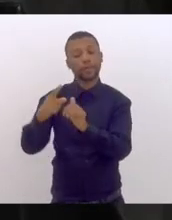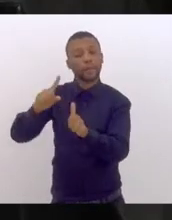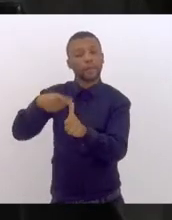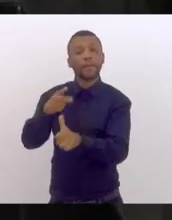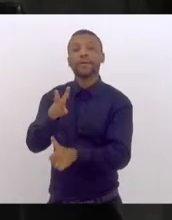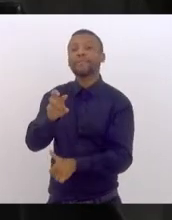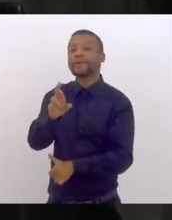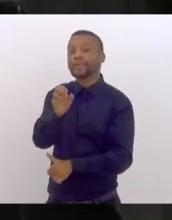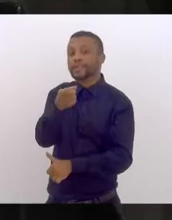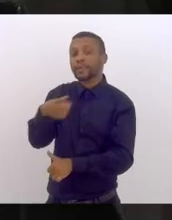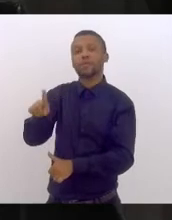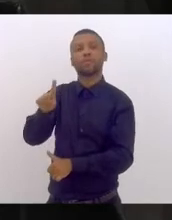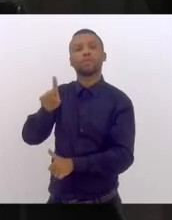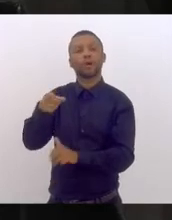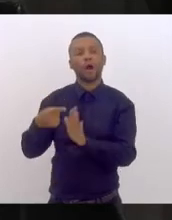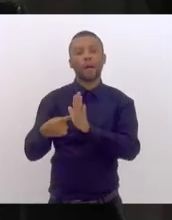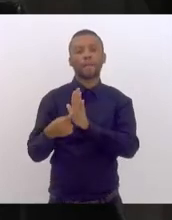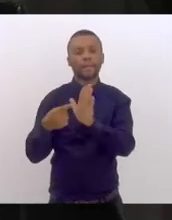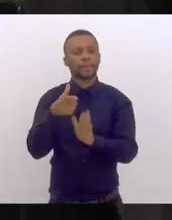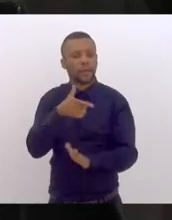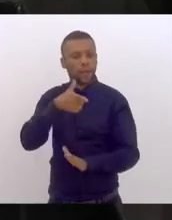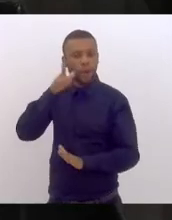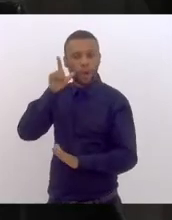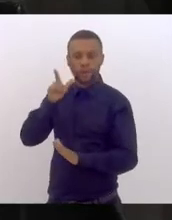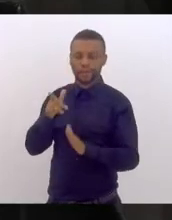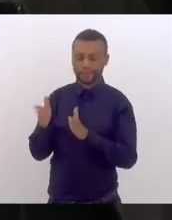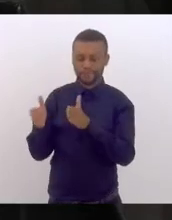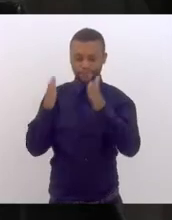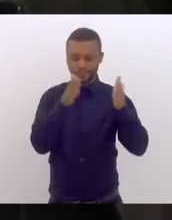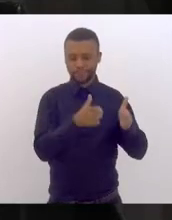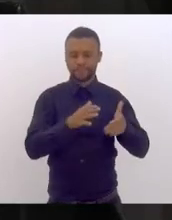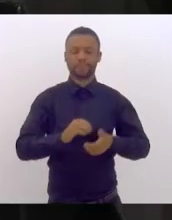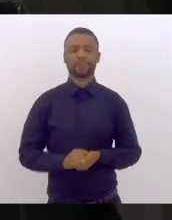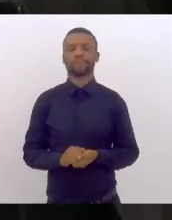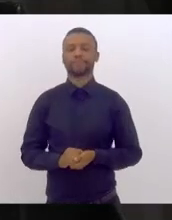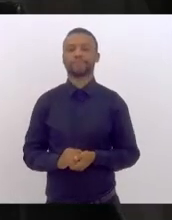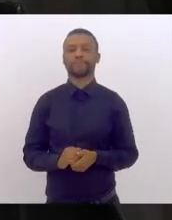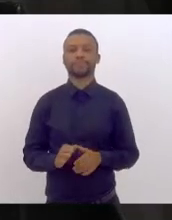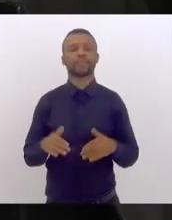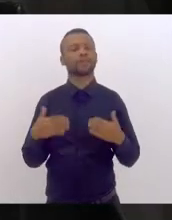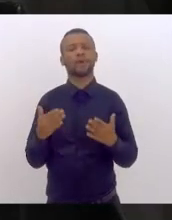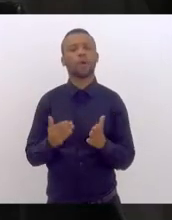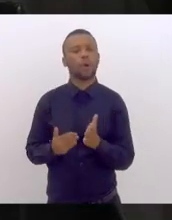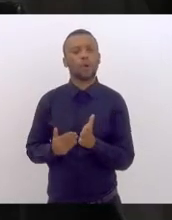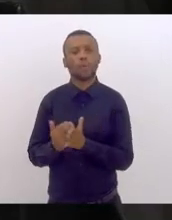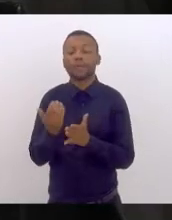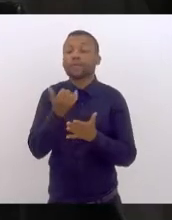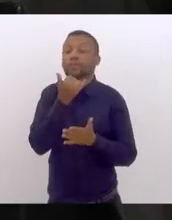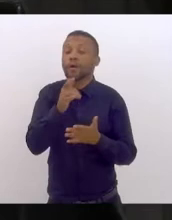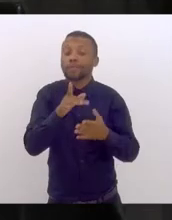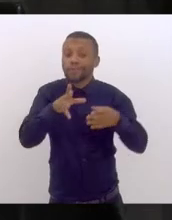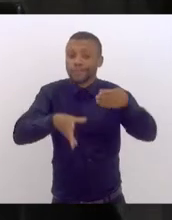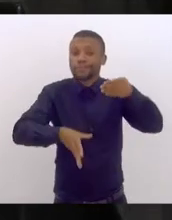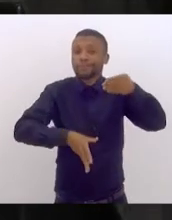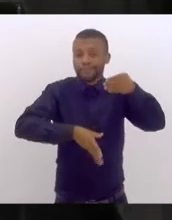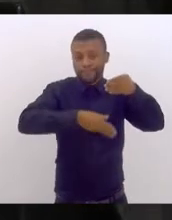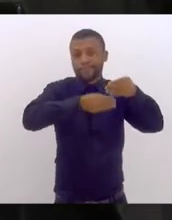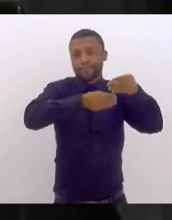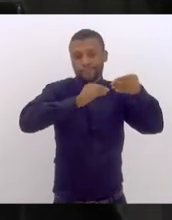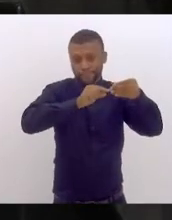apresentei ontem Oi e eu começaria dizendo não fiz essa ressalva porque